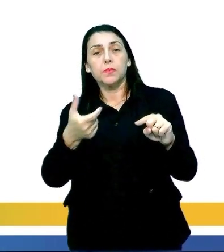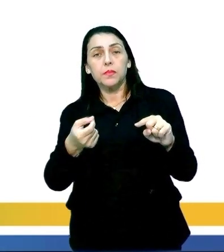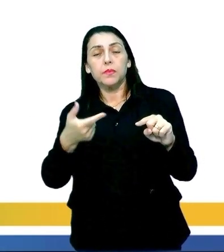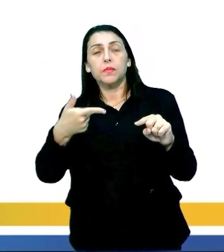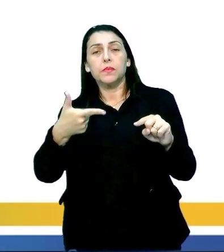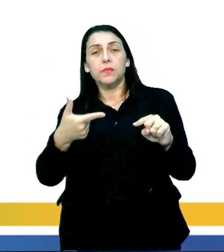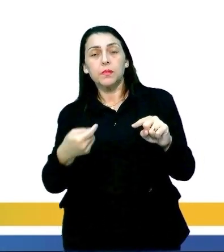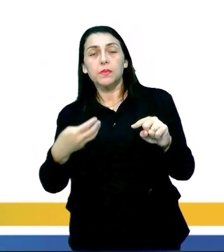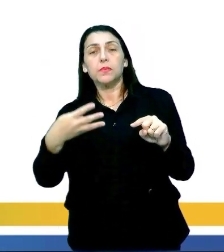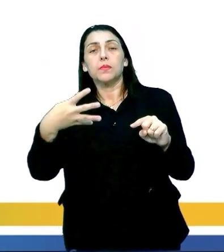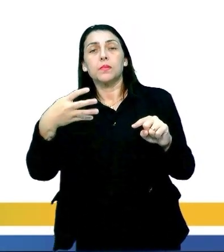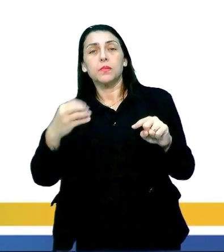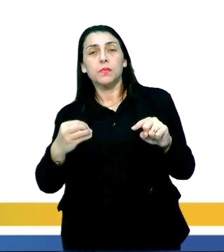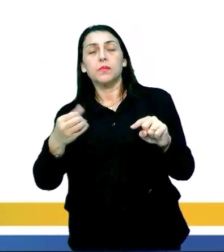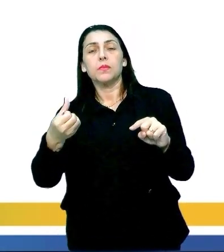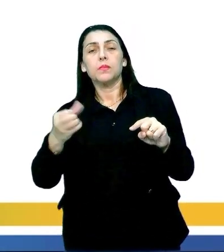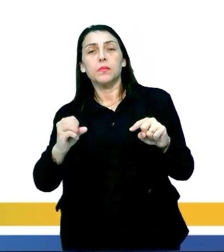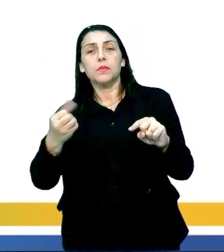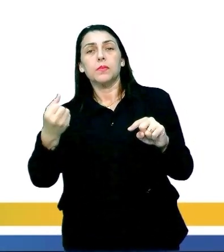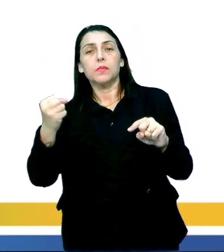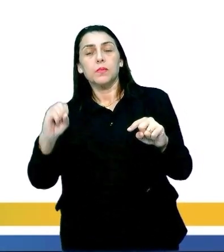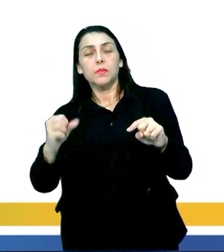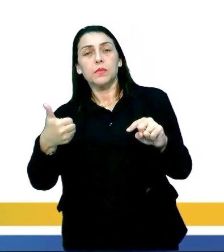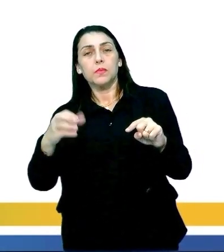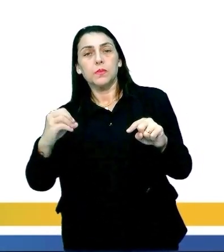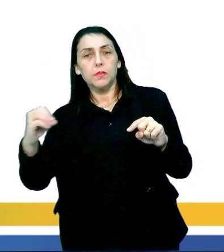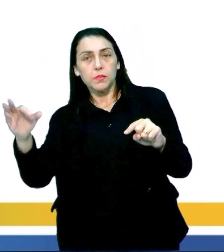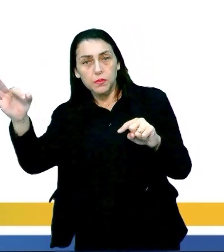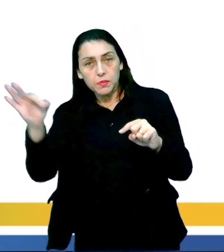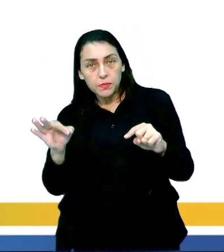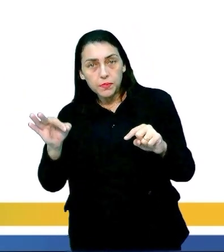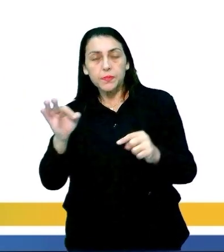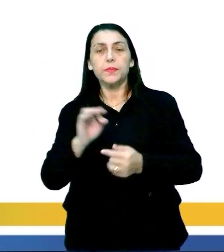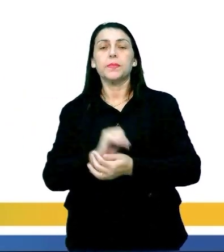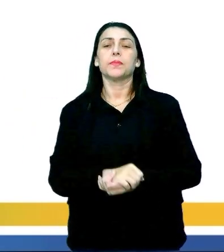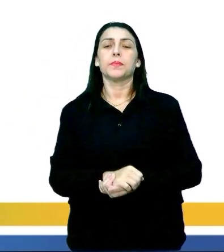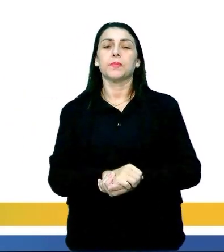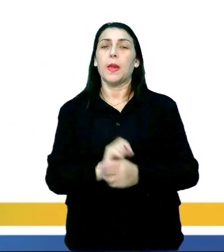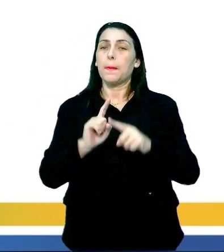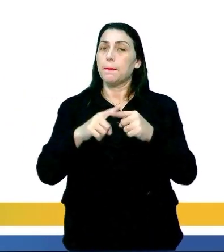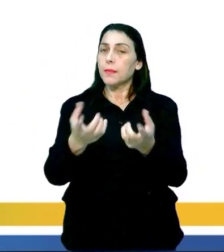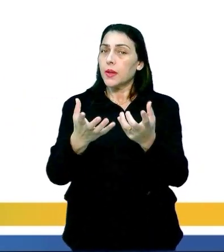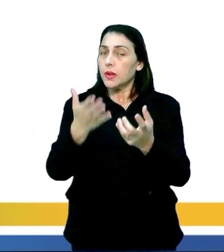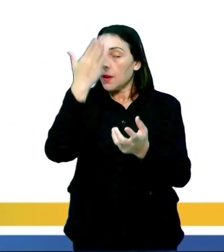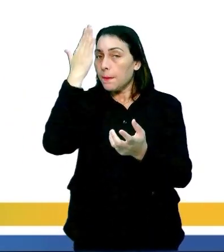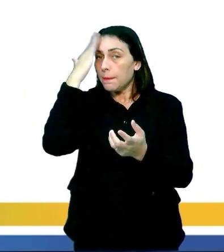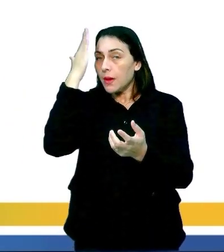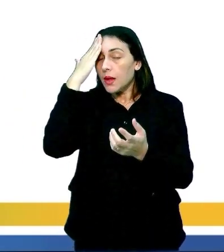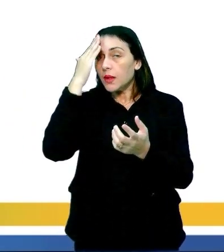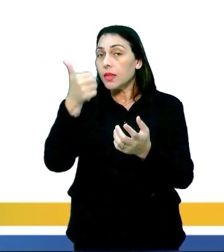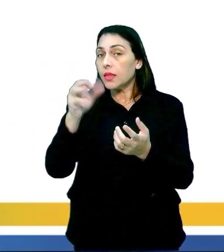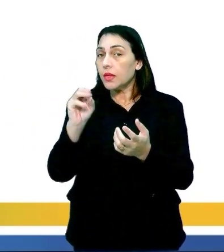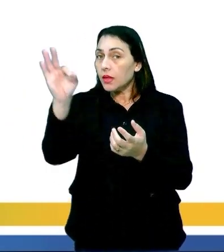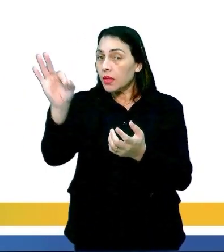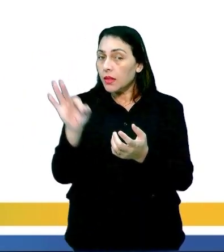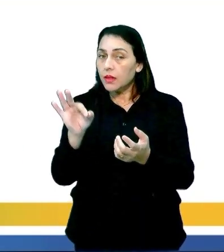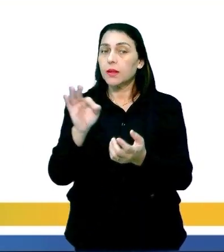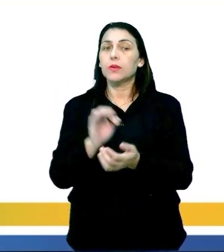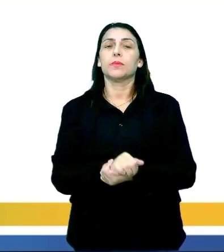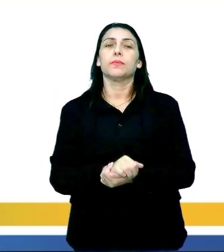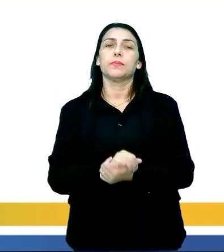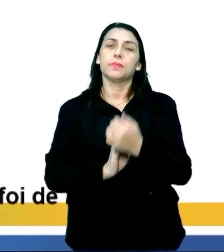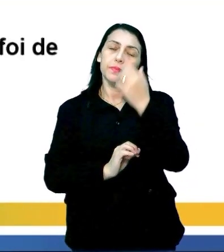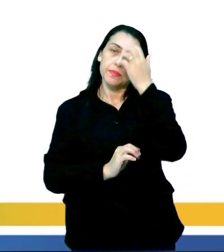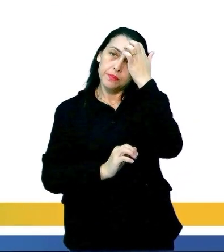40, 60, 80 e 100%. Não é isso? Mas ele quer saber 10%.